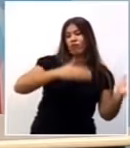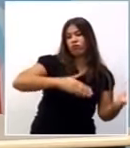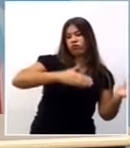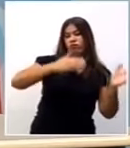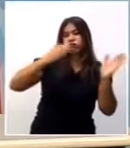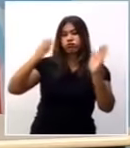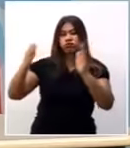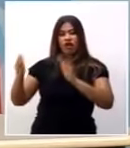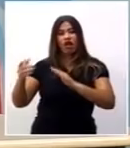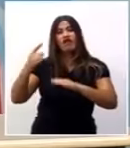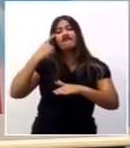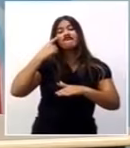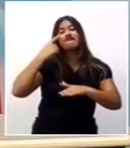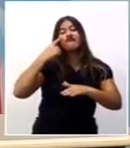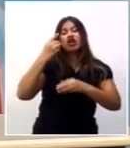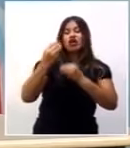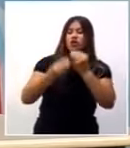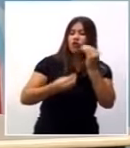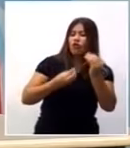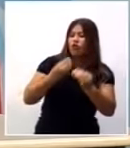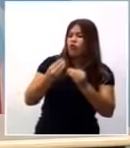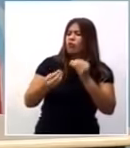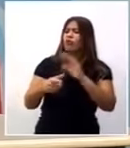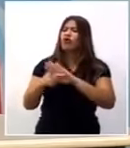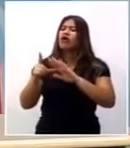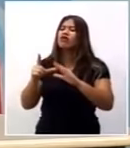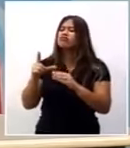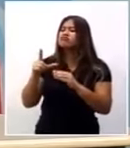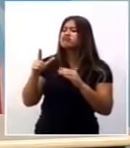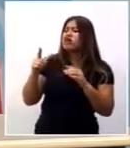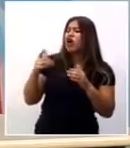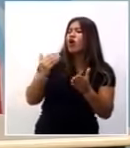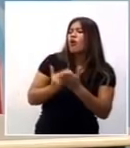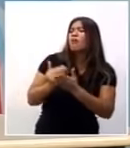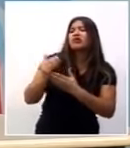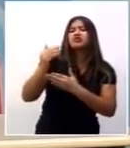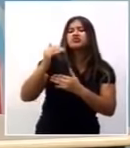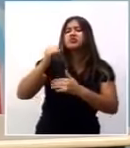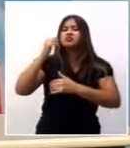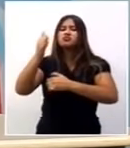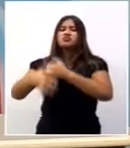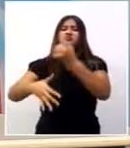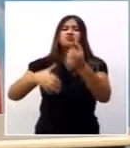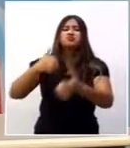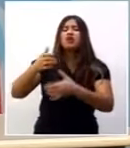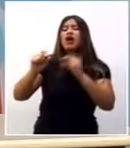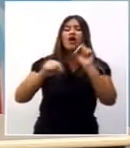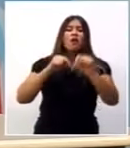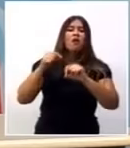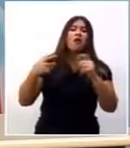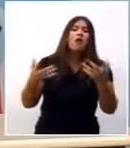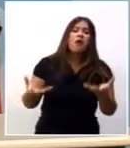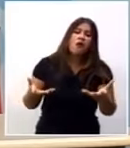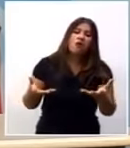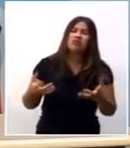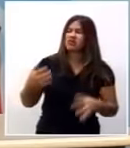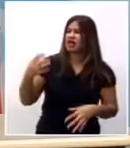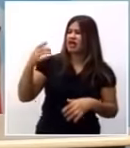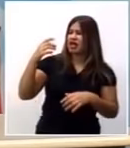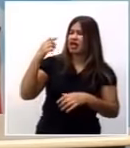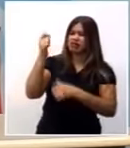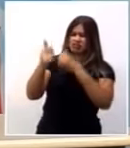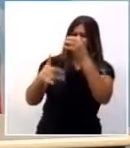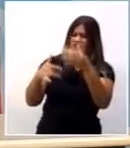essa memória? De onde veio essa história? De onde veio essa lenda? De quem veio essa lenda? Está correta